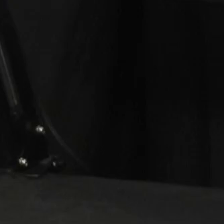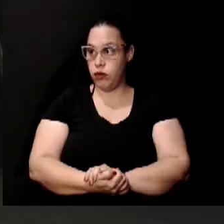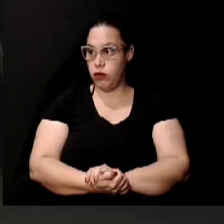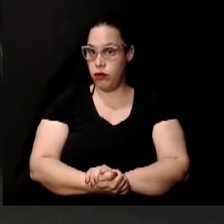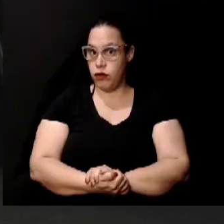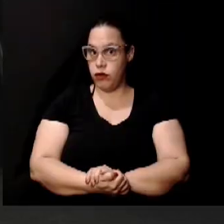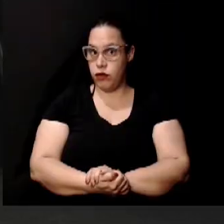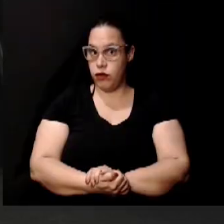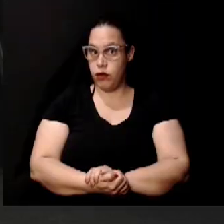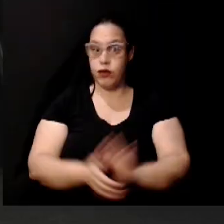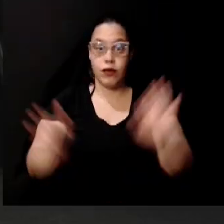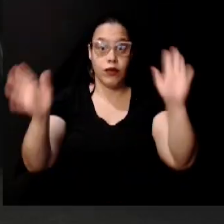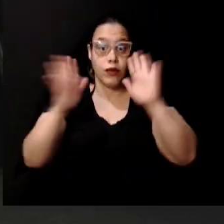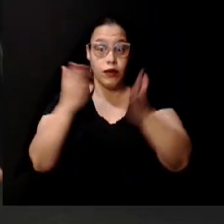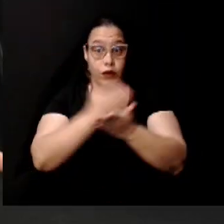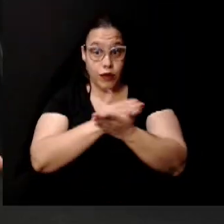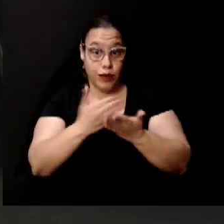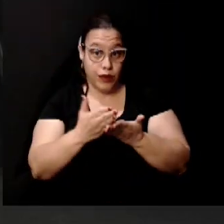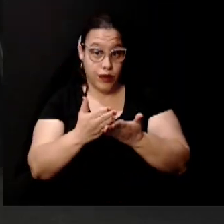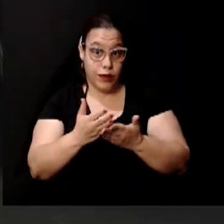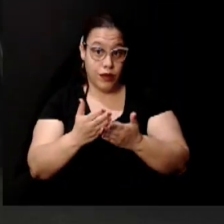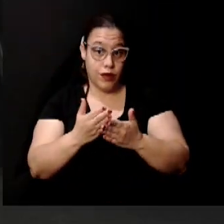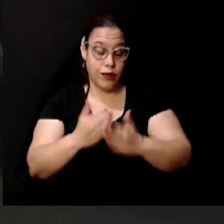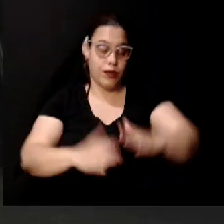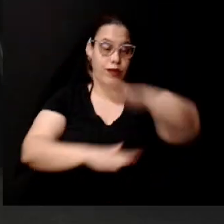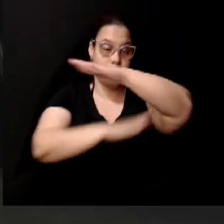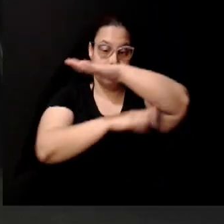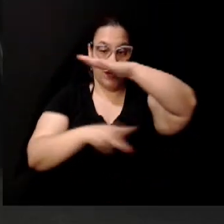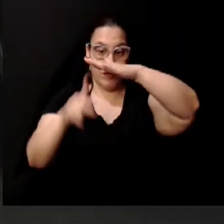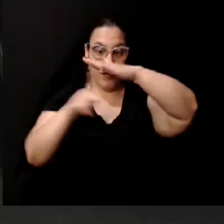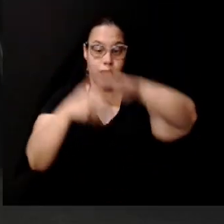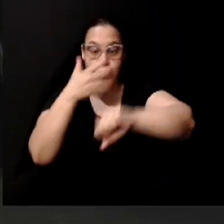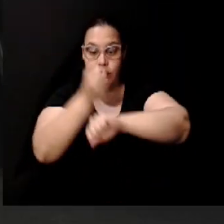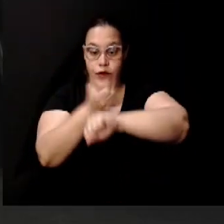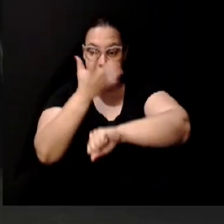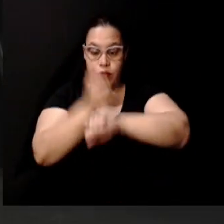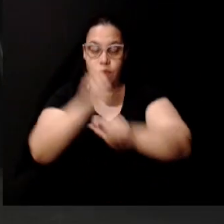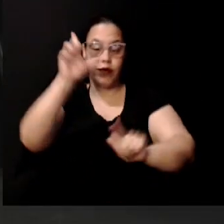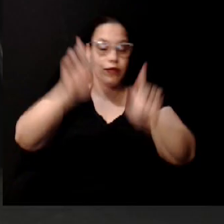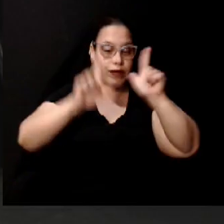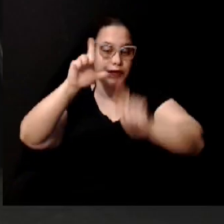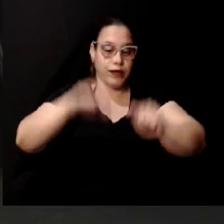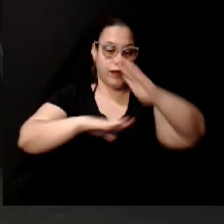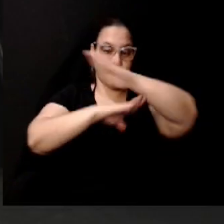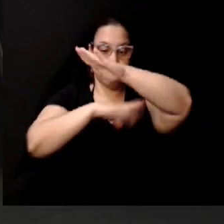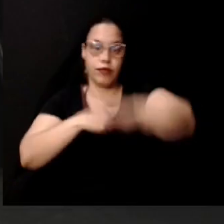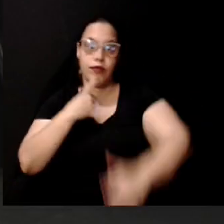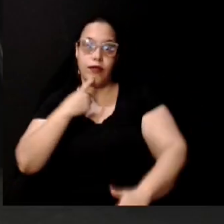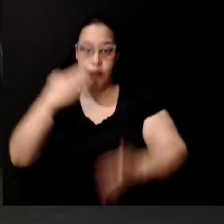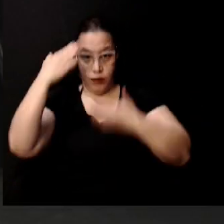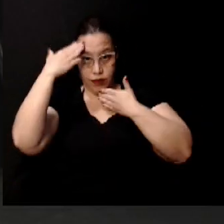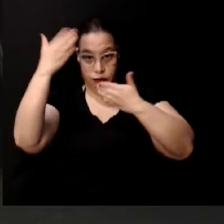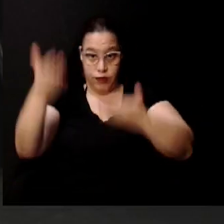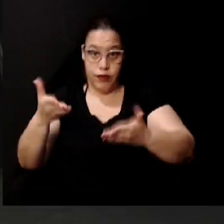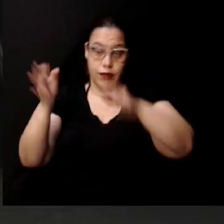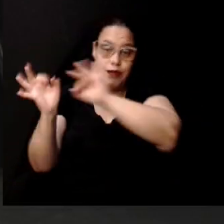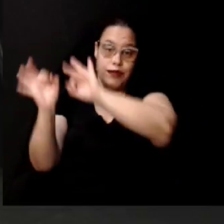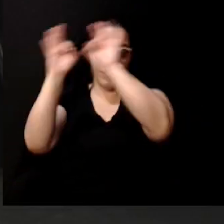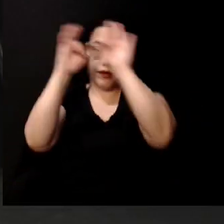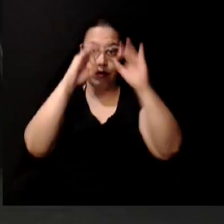Olá, começa agora o Na Casa do Povo, o podcast da TV Câmara Campinas. Muito obrigado pela sua companhia, pela